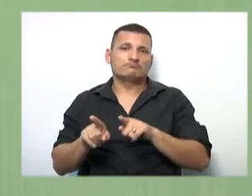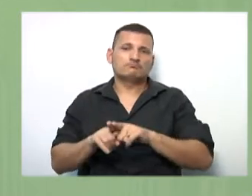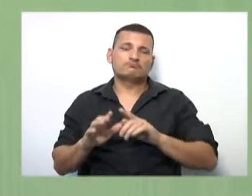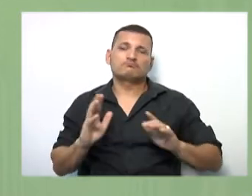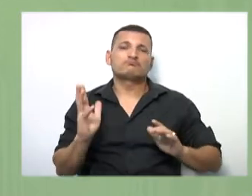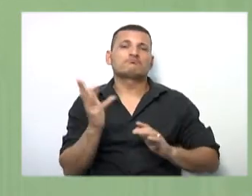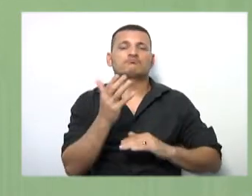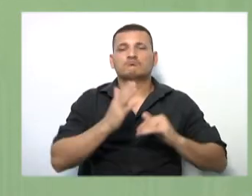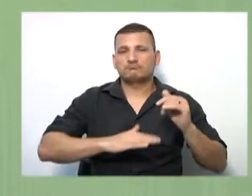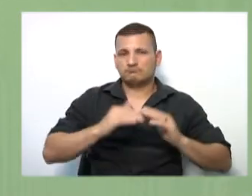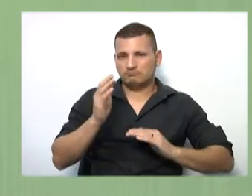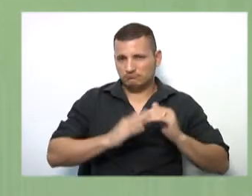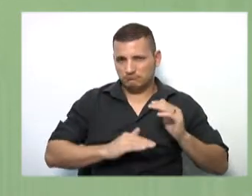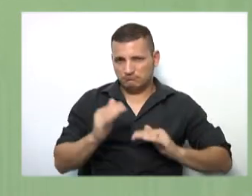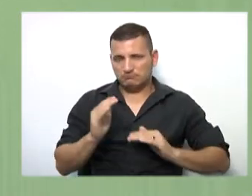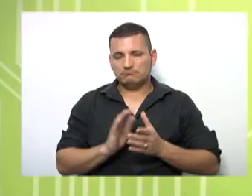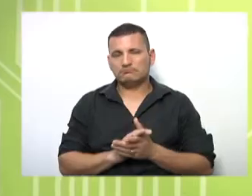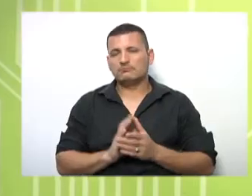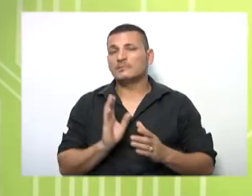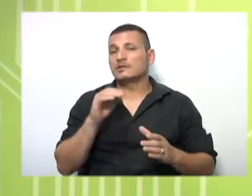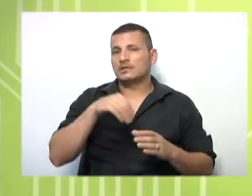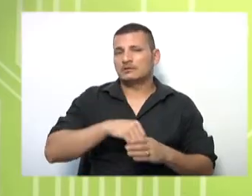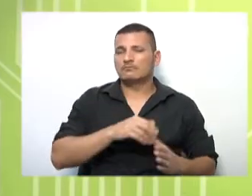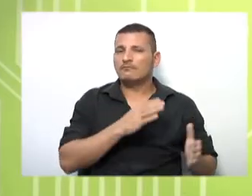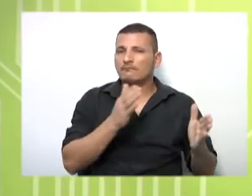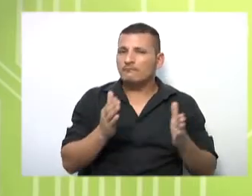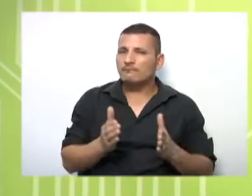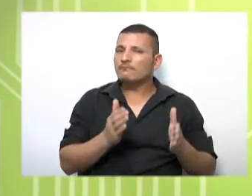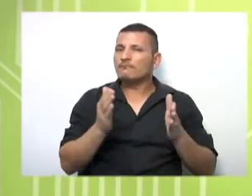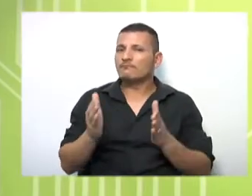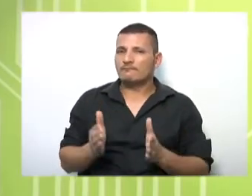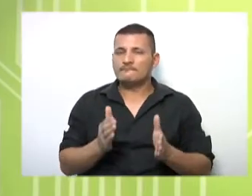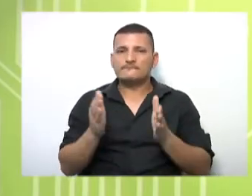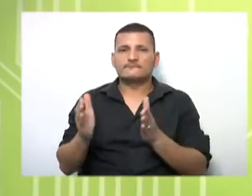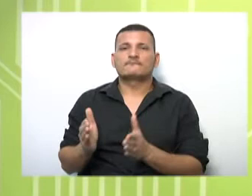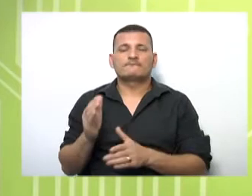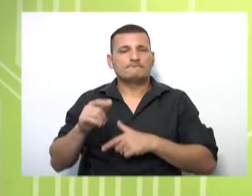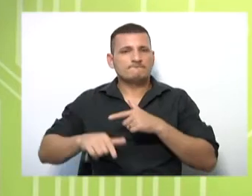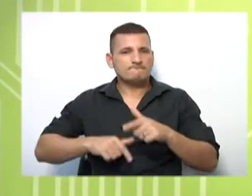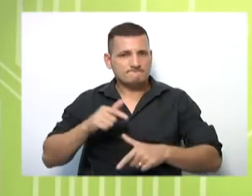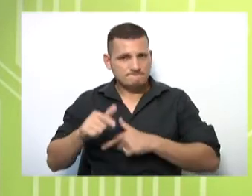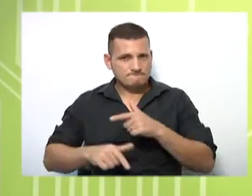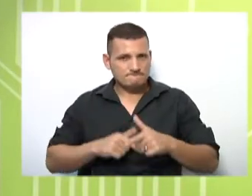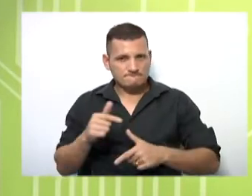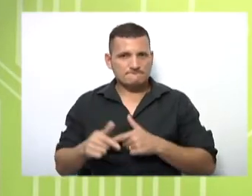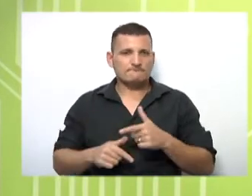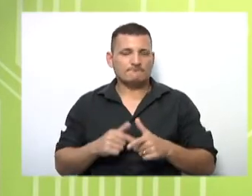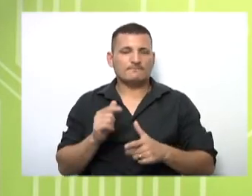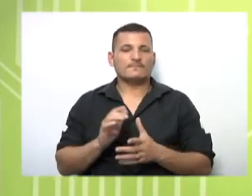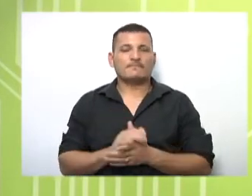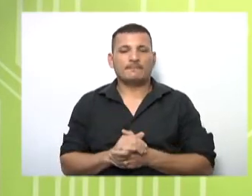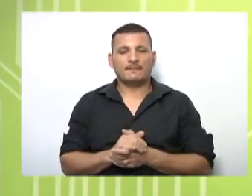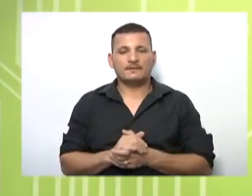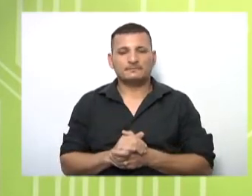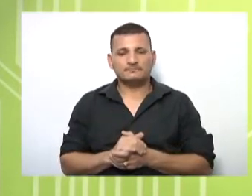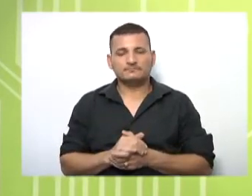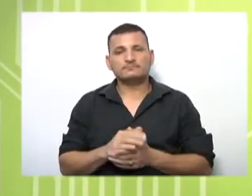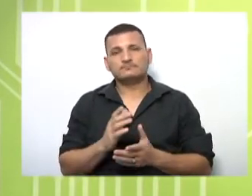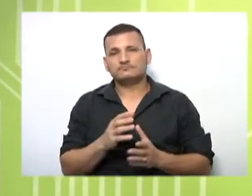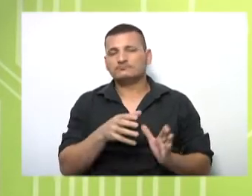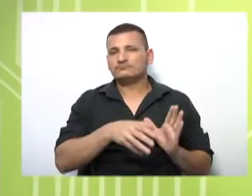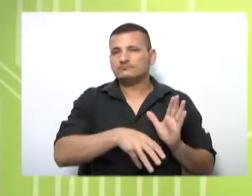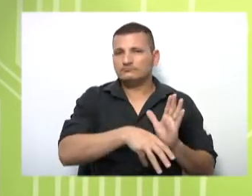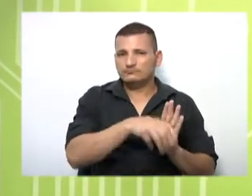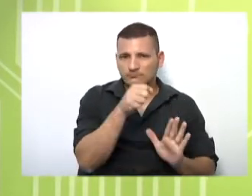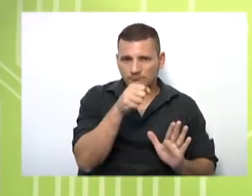profissionais envolvidos em todas essas fases de produção, nessas fases de beneficiamento do produto bruto, que é tirado da terra